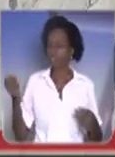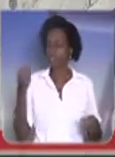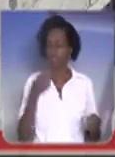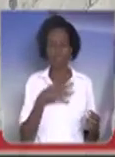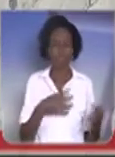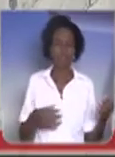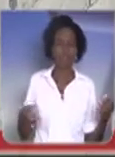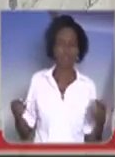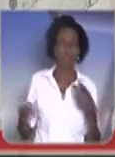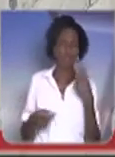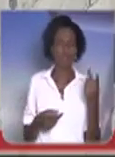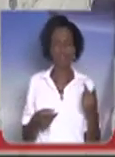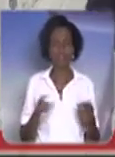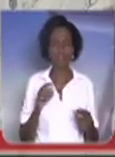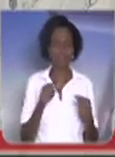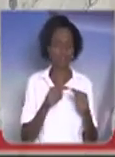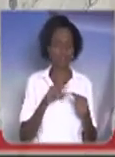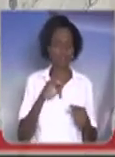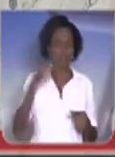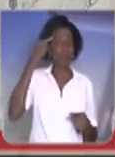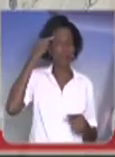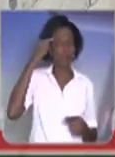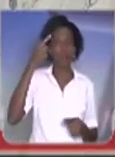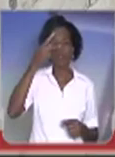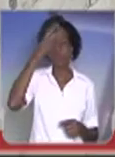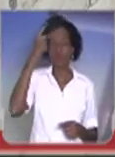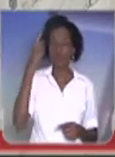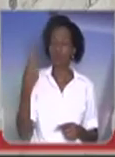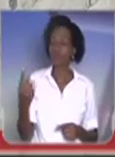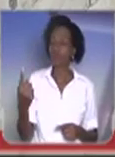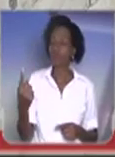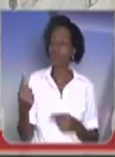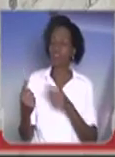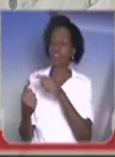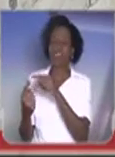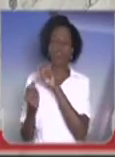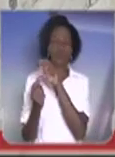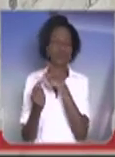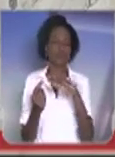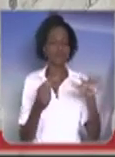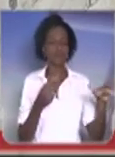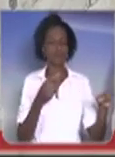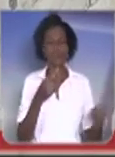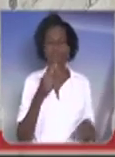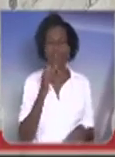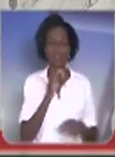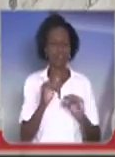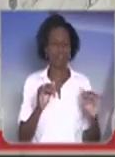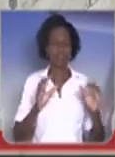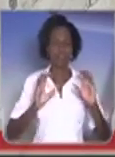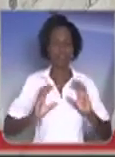alguém desconfiou, ou achou, ou pensa que ele joga uma notícia ao vento e atrapalha a vida de um